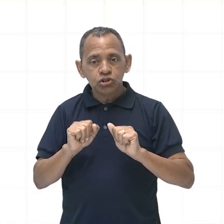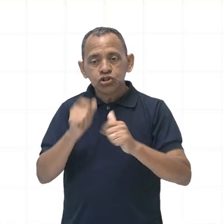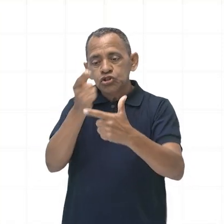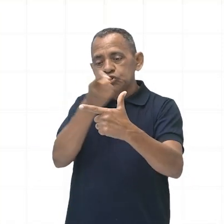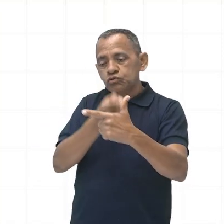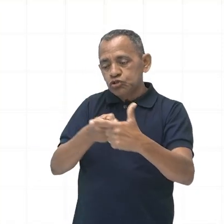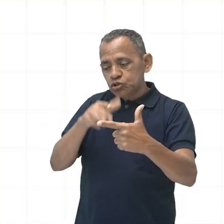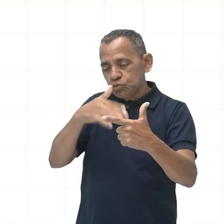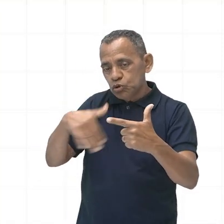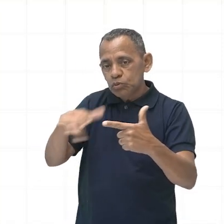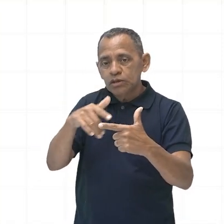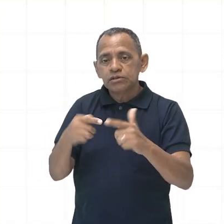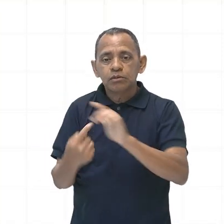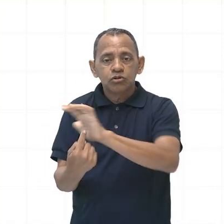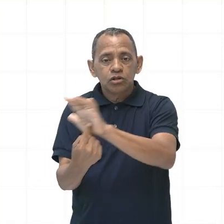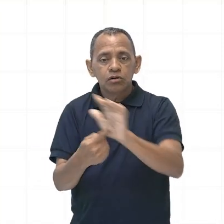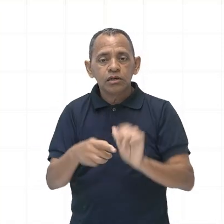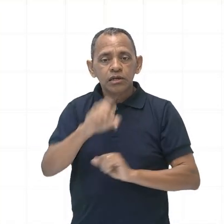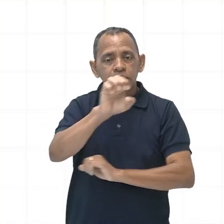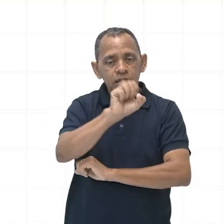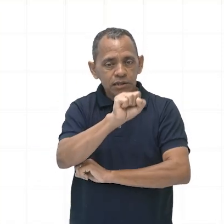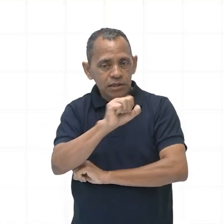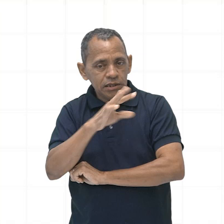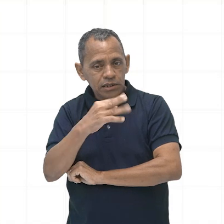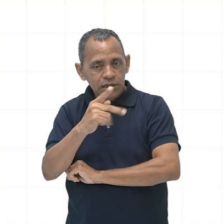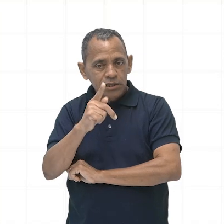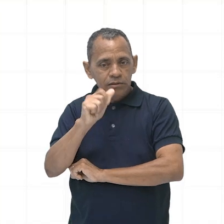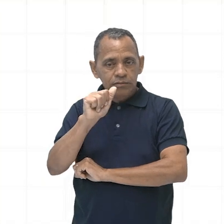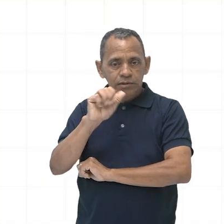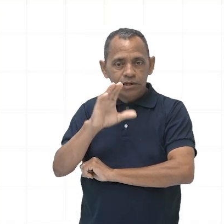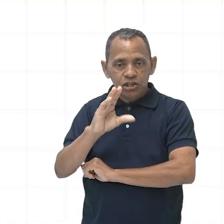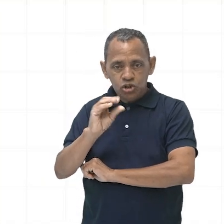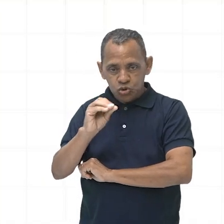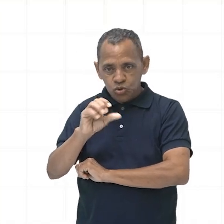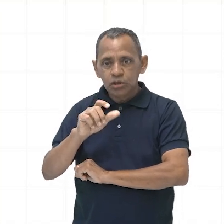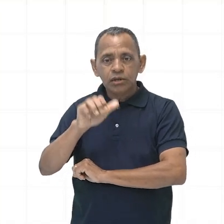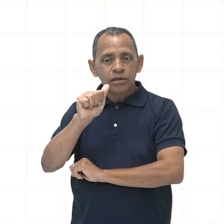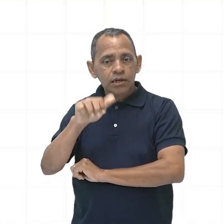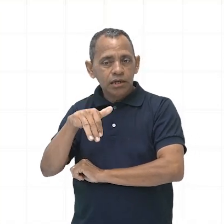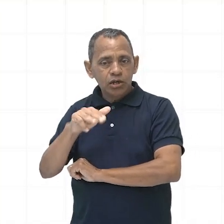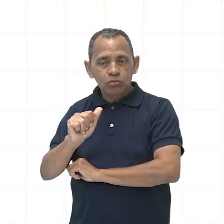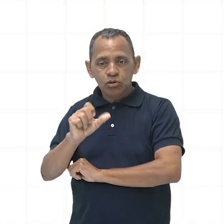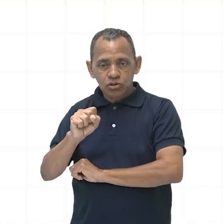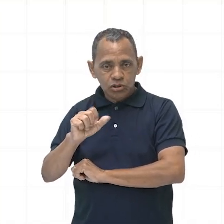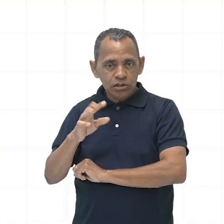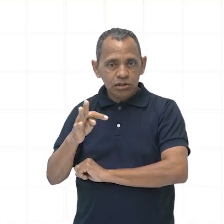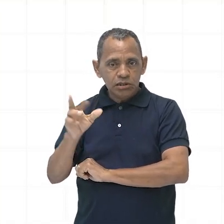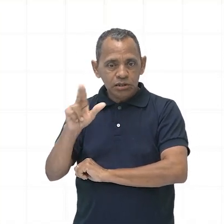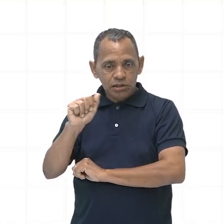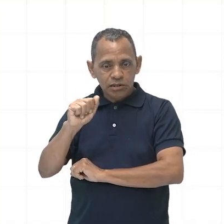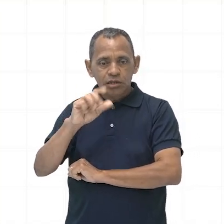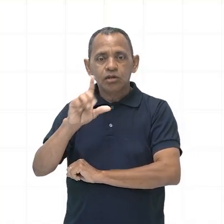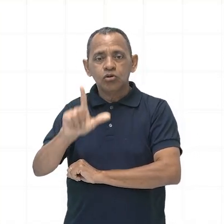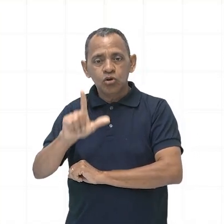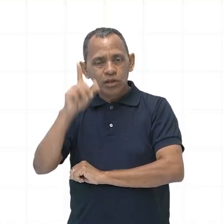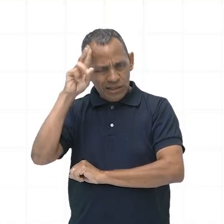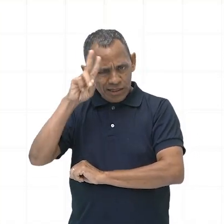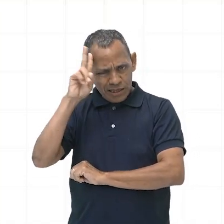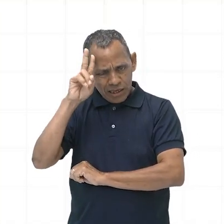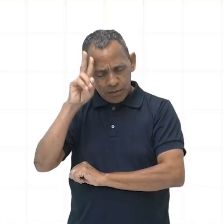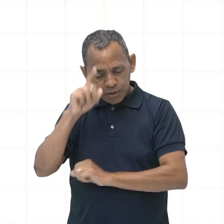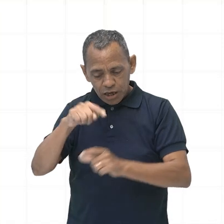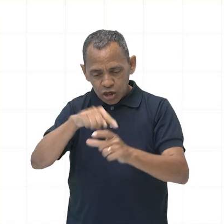pelo espaço amostral, que nesse caso são 6, porque o dado tem 6 lados. Da mesma forma, aqui no B, ó,